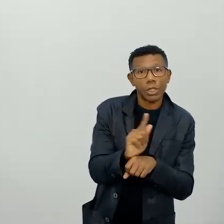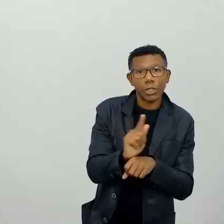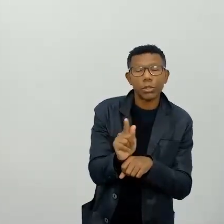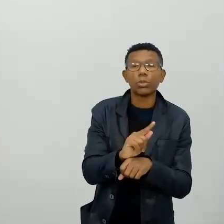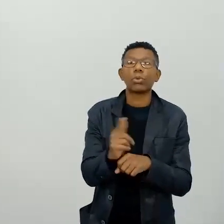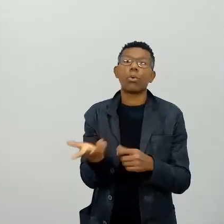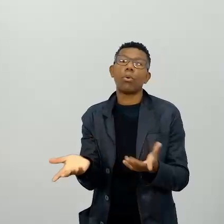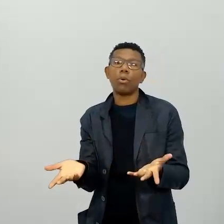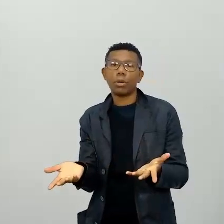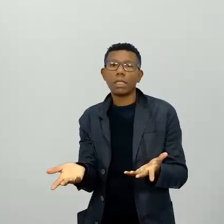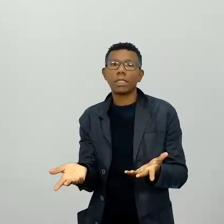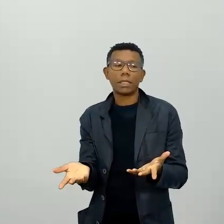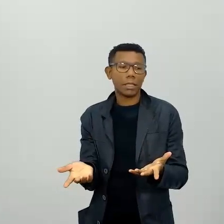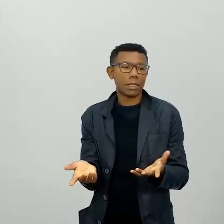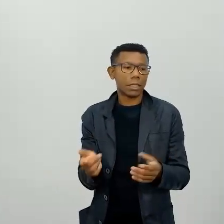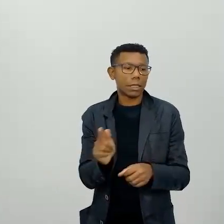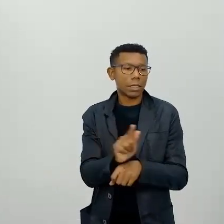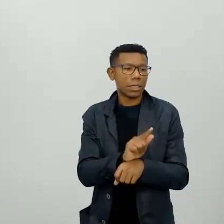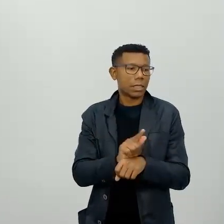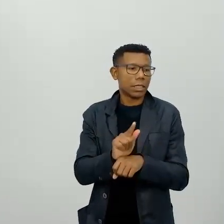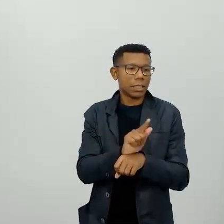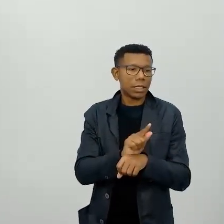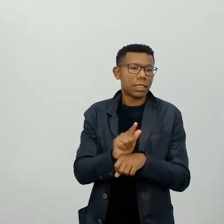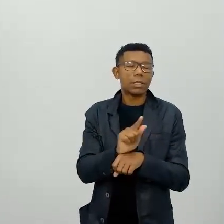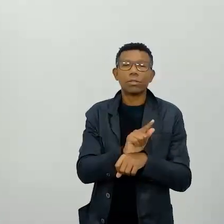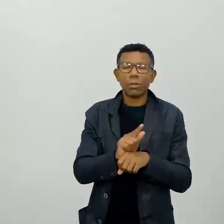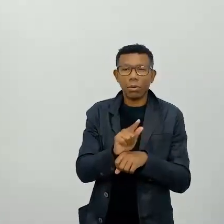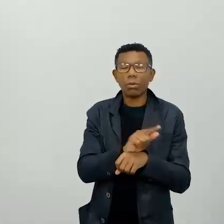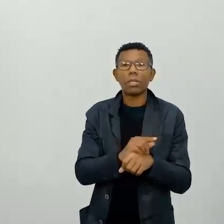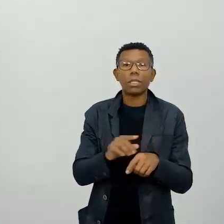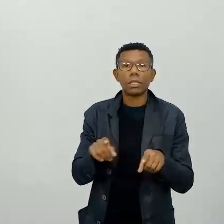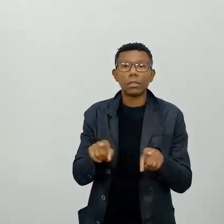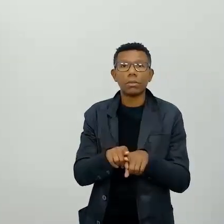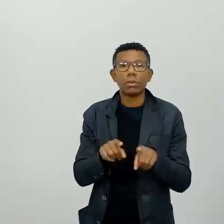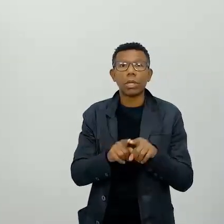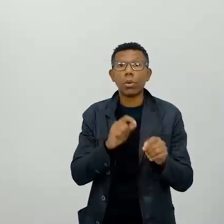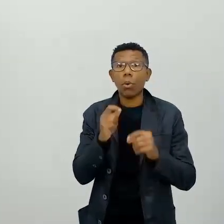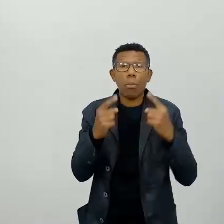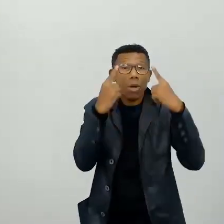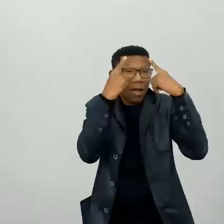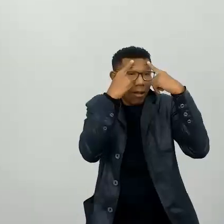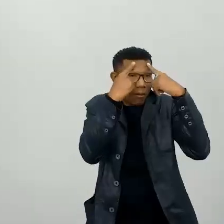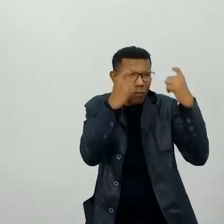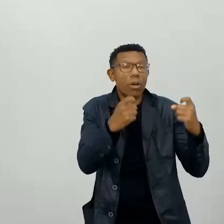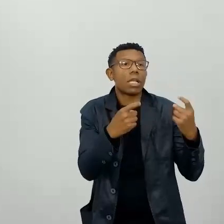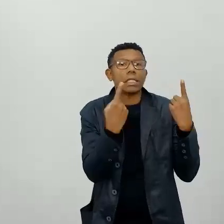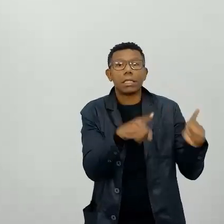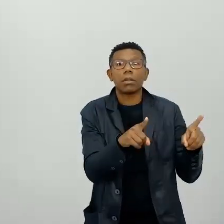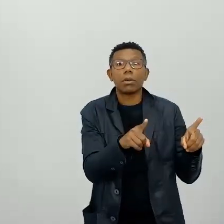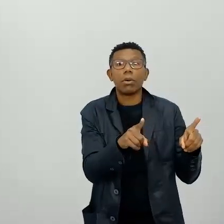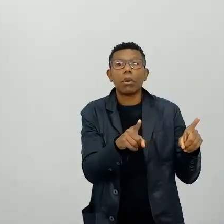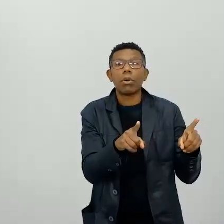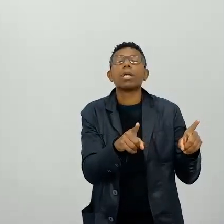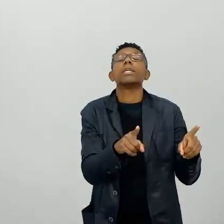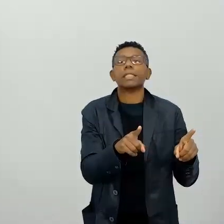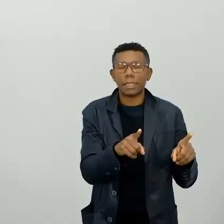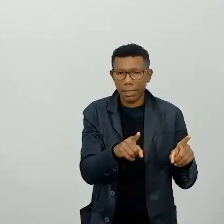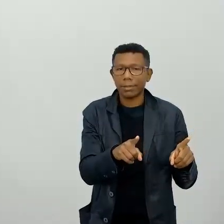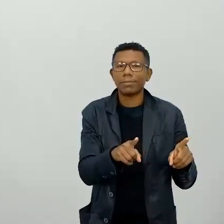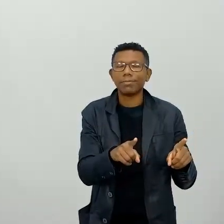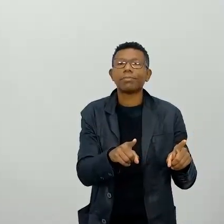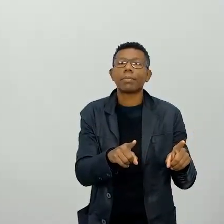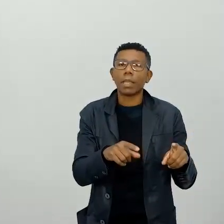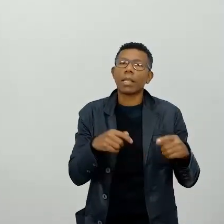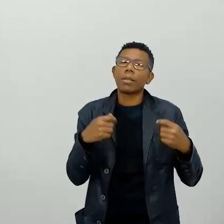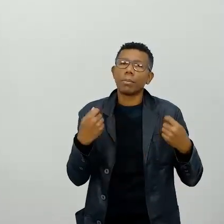como ação com intensidade, né? Combater essa violência, identificar e combater essa violência. Então, a gente